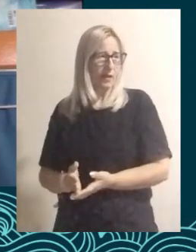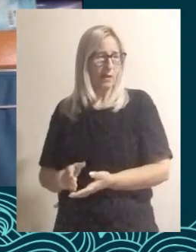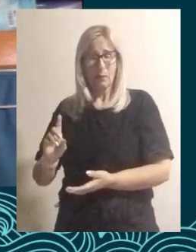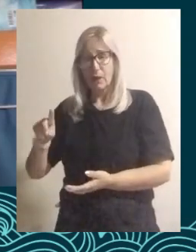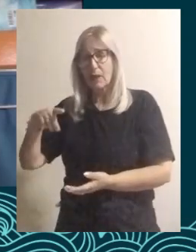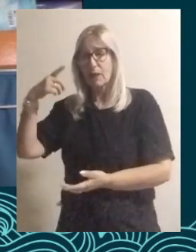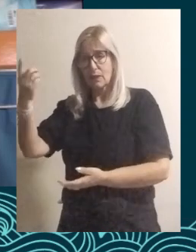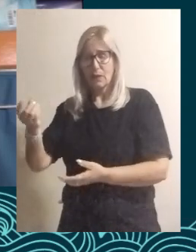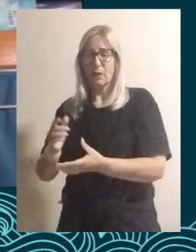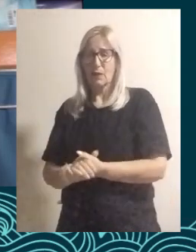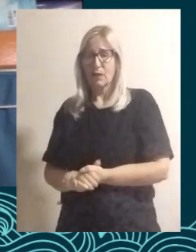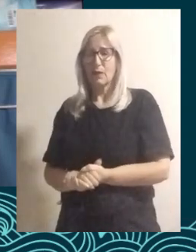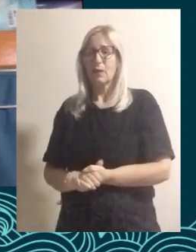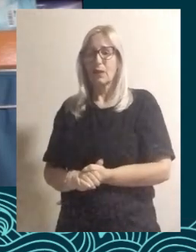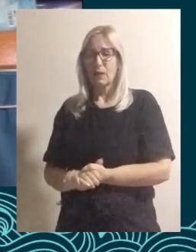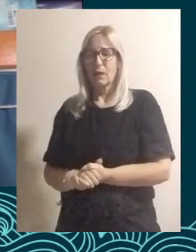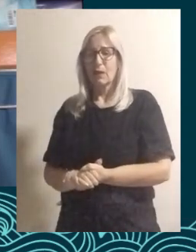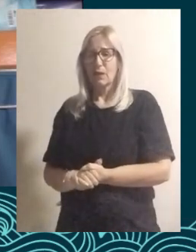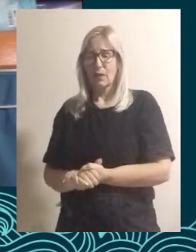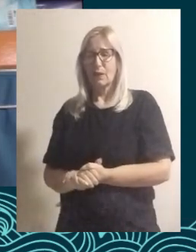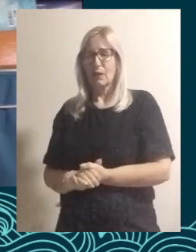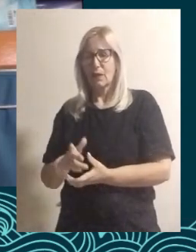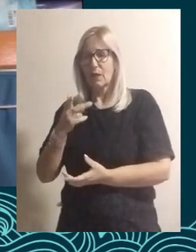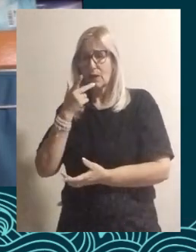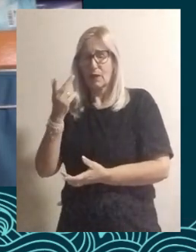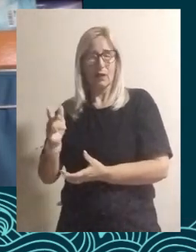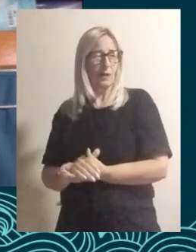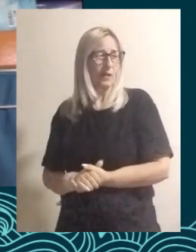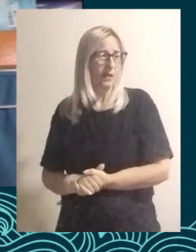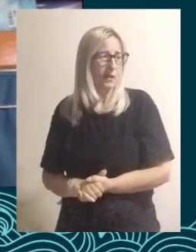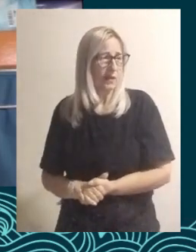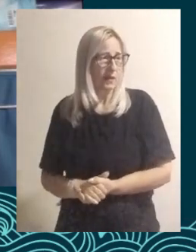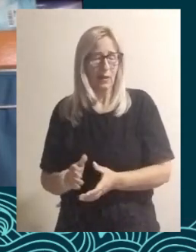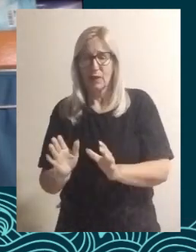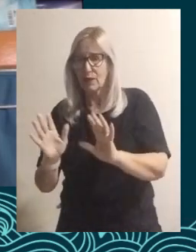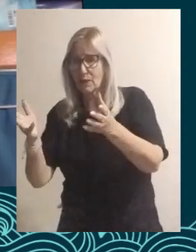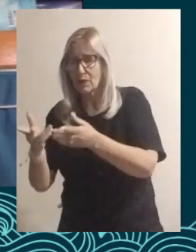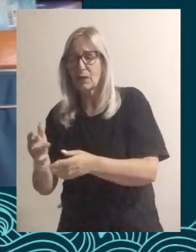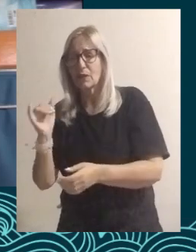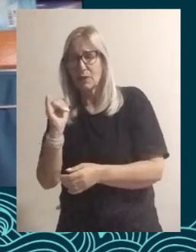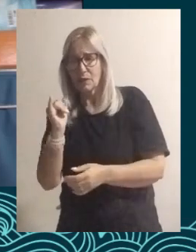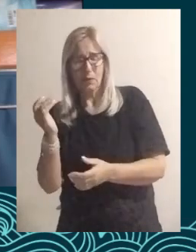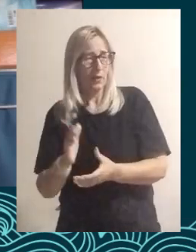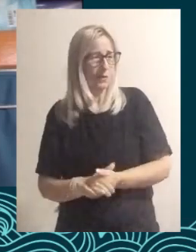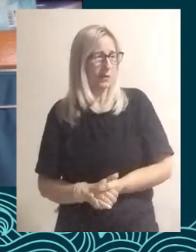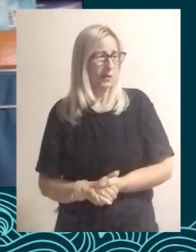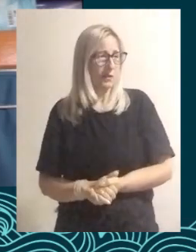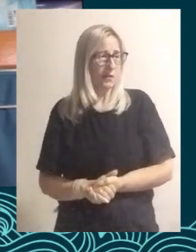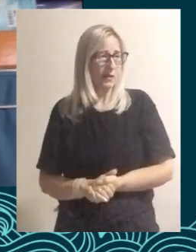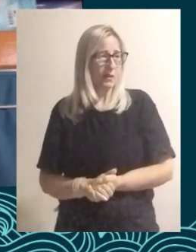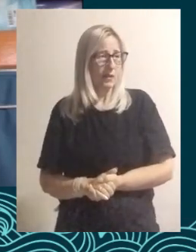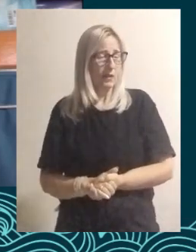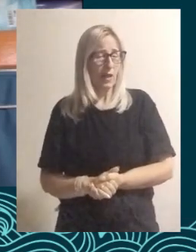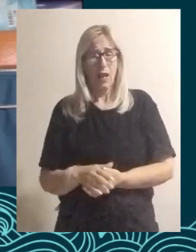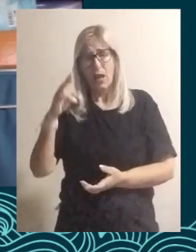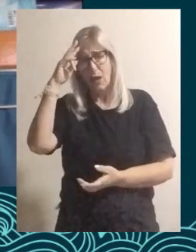filhotinha, para a antiga dona, para o cachorro virar um cachorro de trenó igual os outros filhotes da ninhada, né, os irmãos.